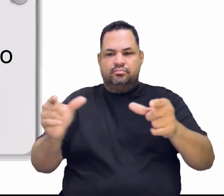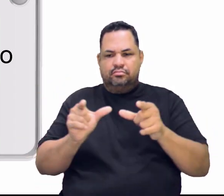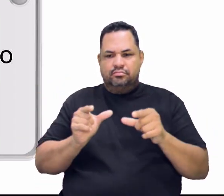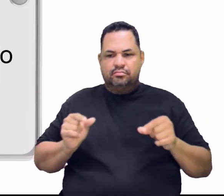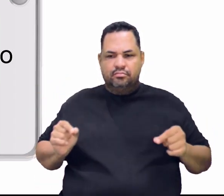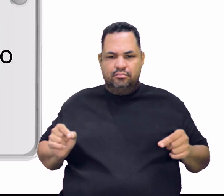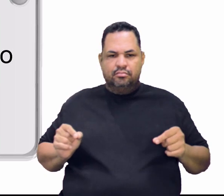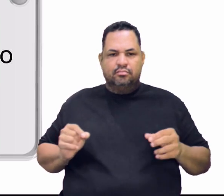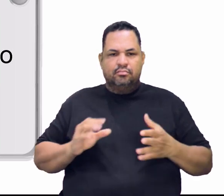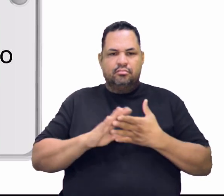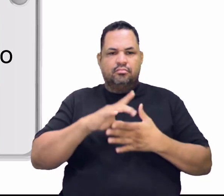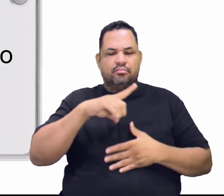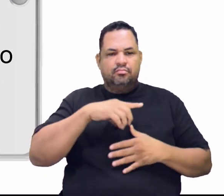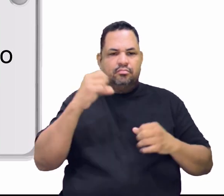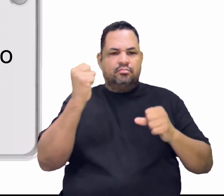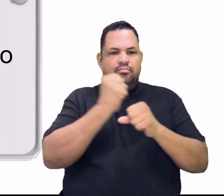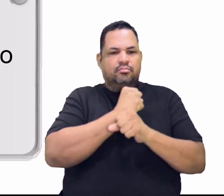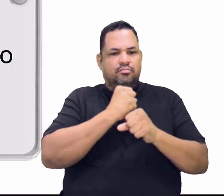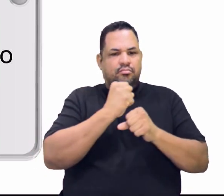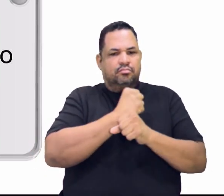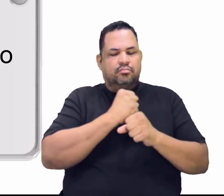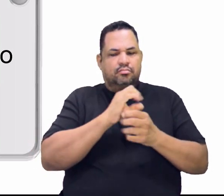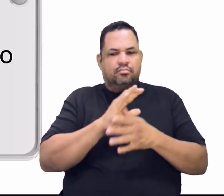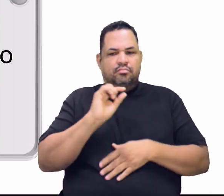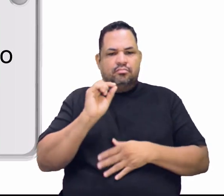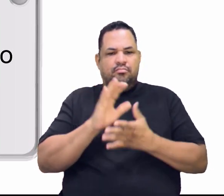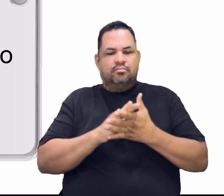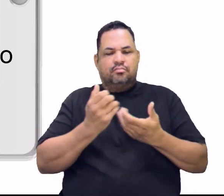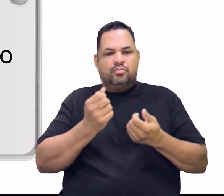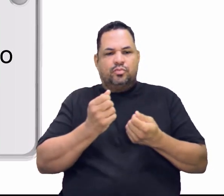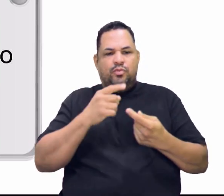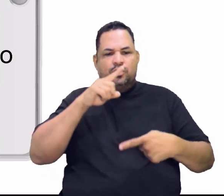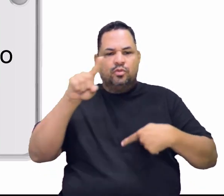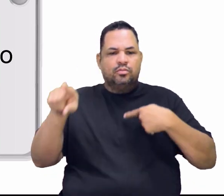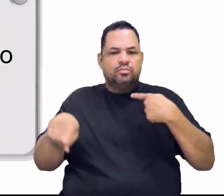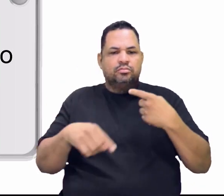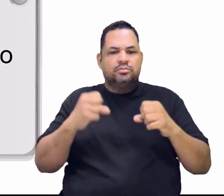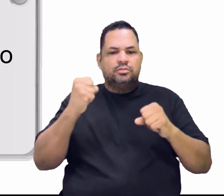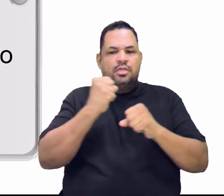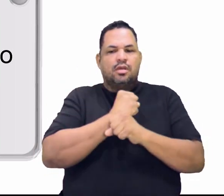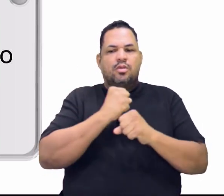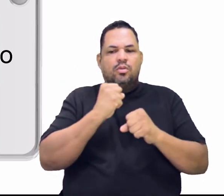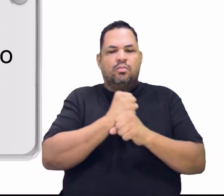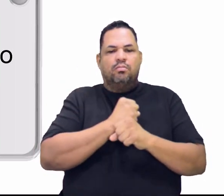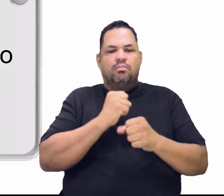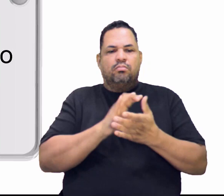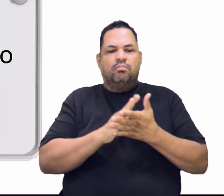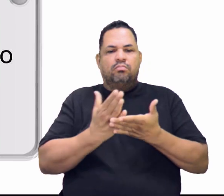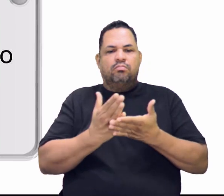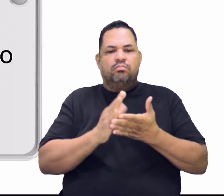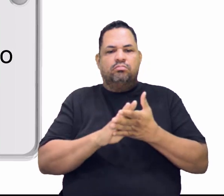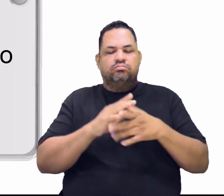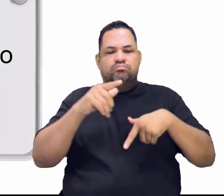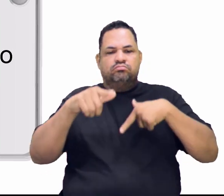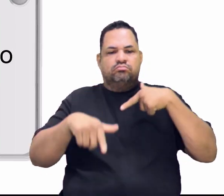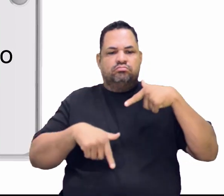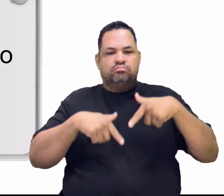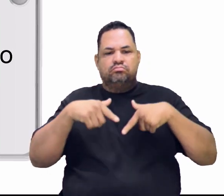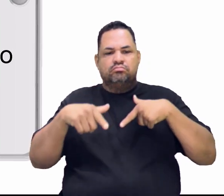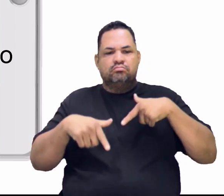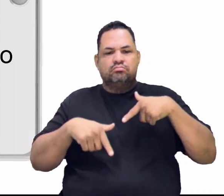Forte e Preciso da Beira, eu tenho aí a construção, o objetivo dessa construção e a mão de obra que foi